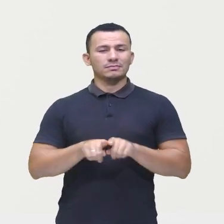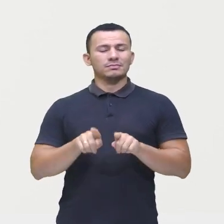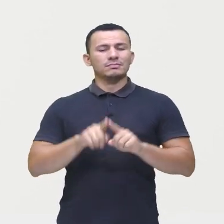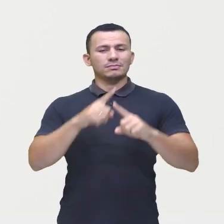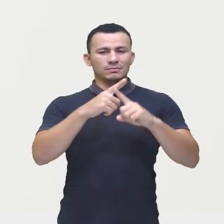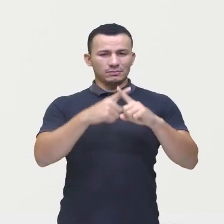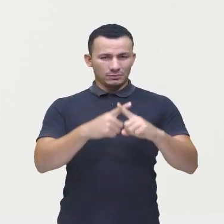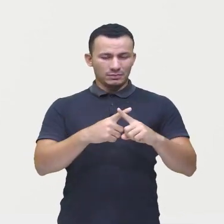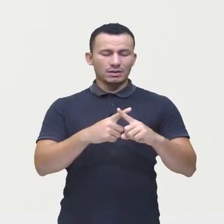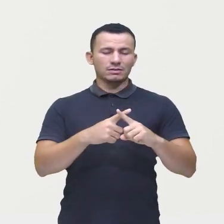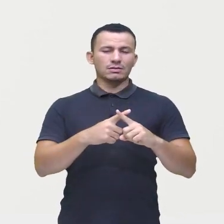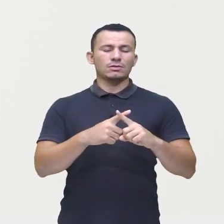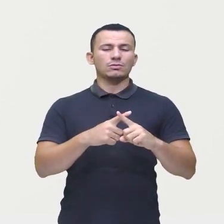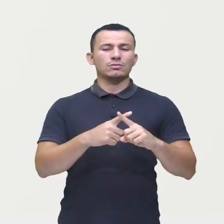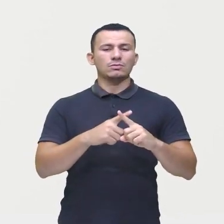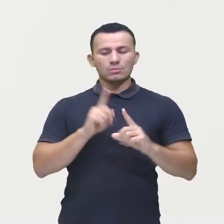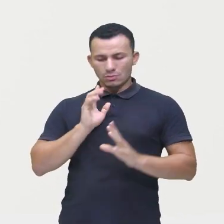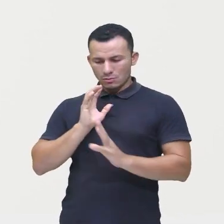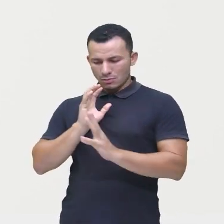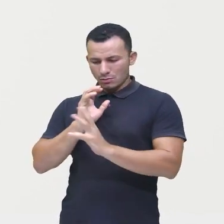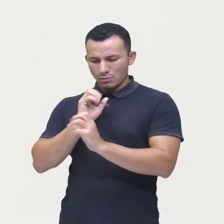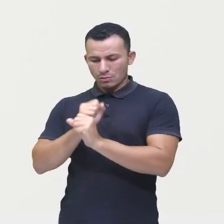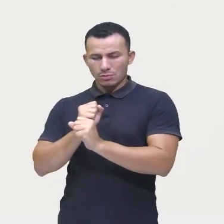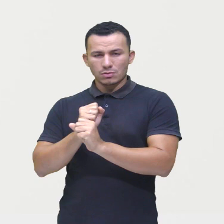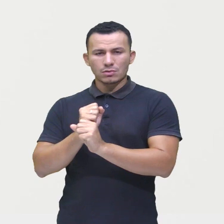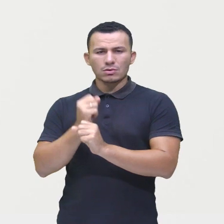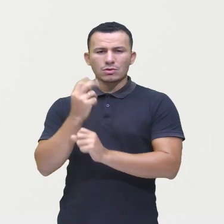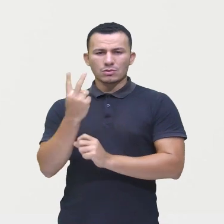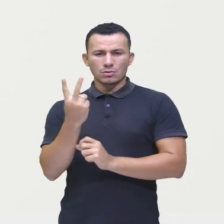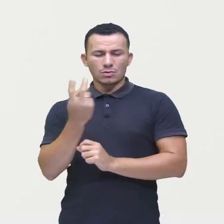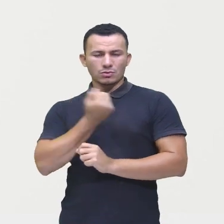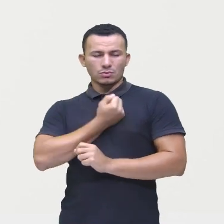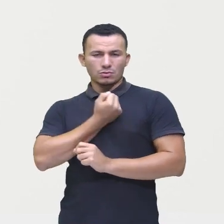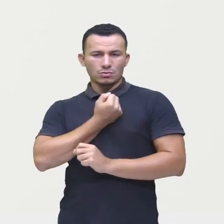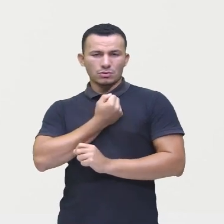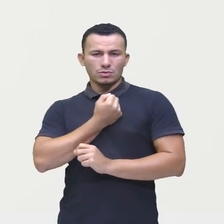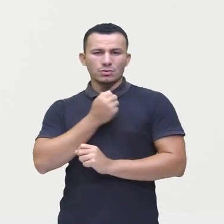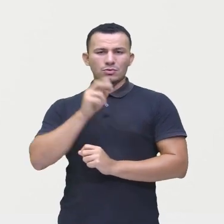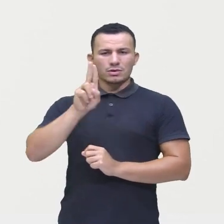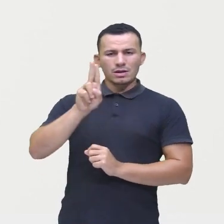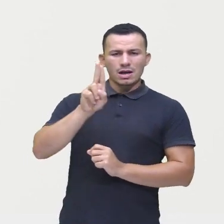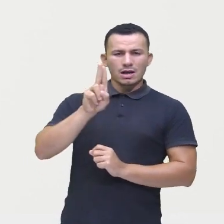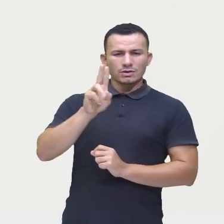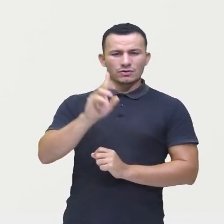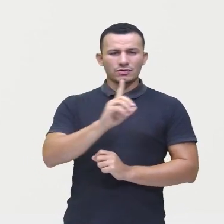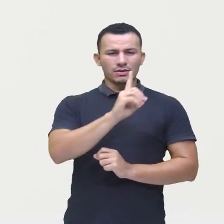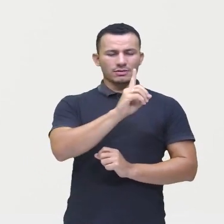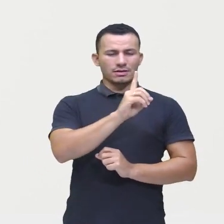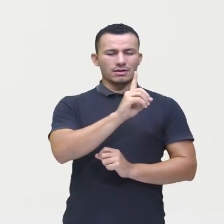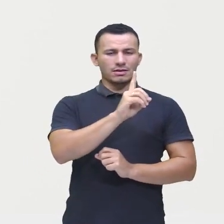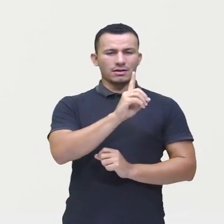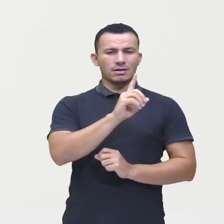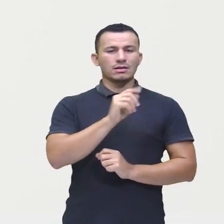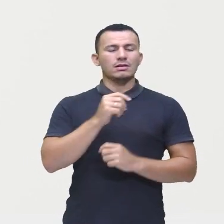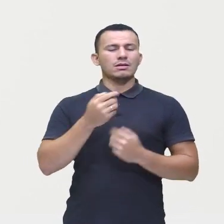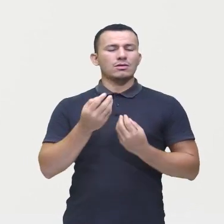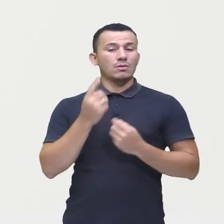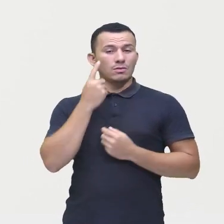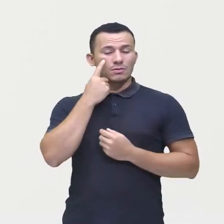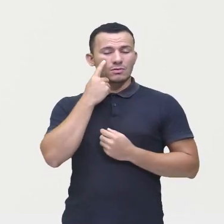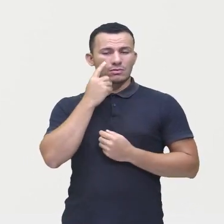multiplicação e o resultado dá 2 números, na unidade, na dezena, né? Você tem que fazer o quê? Nesse caso aqui, por